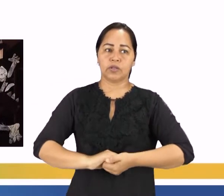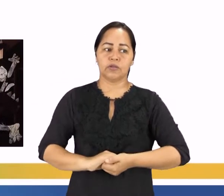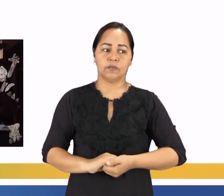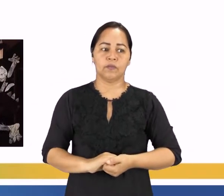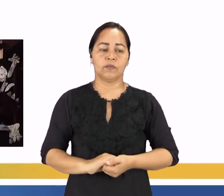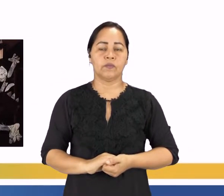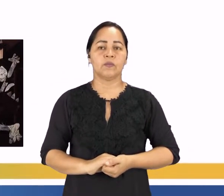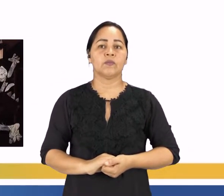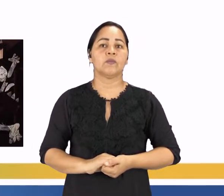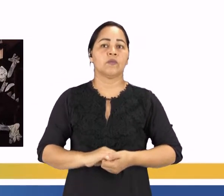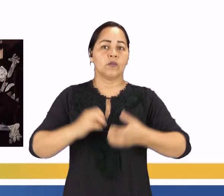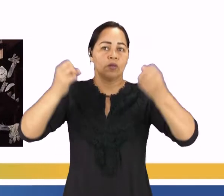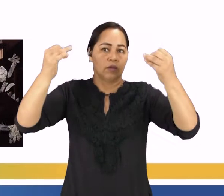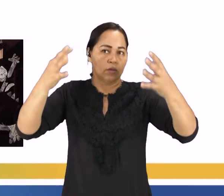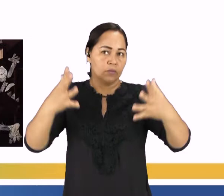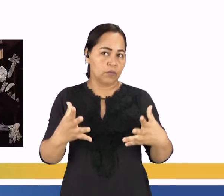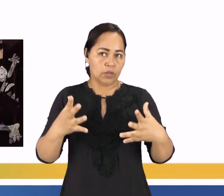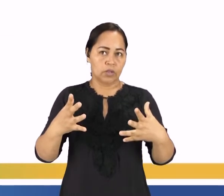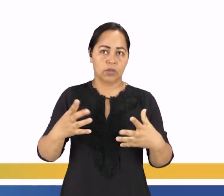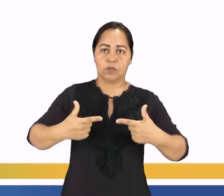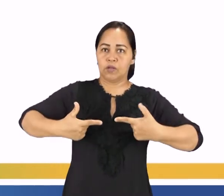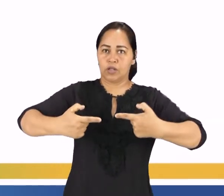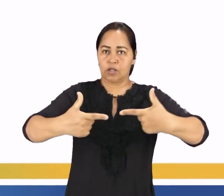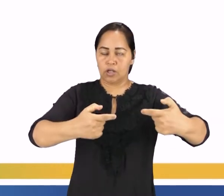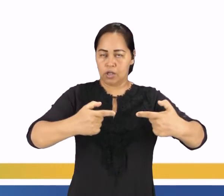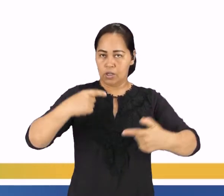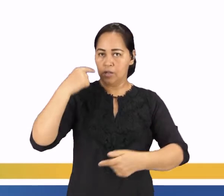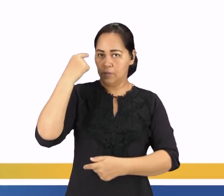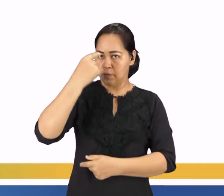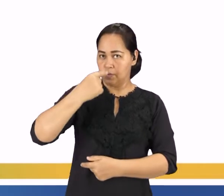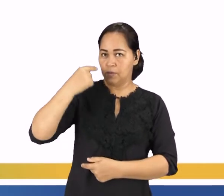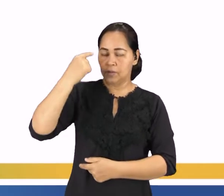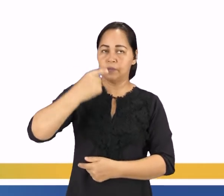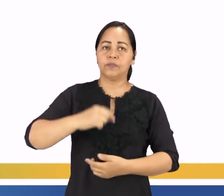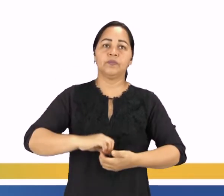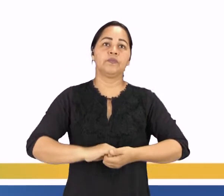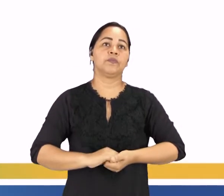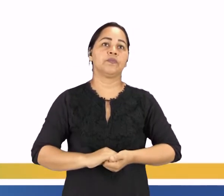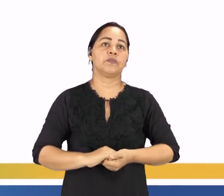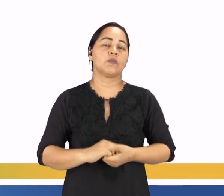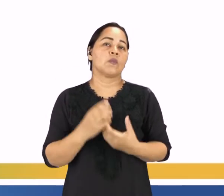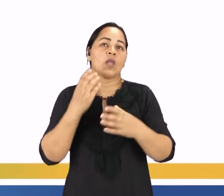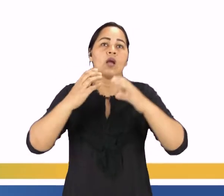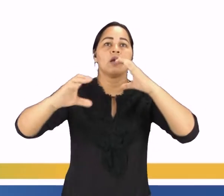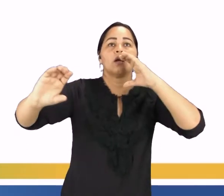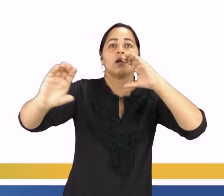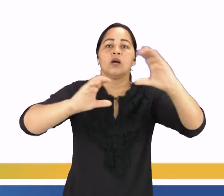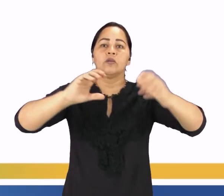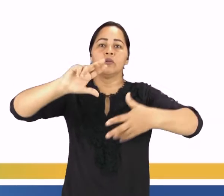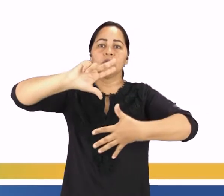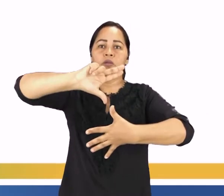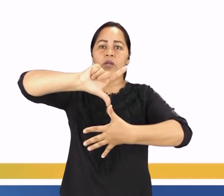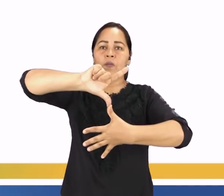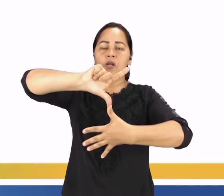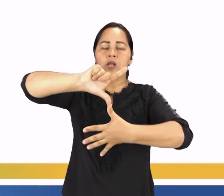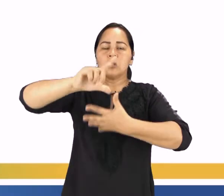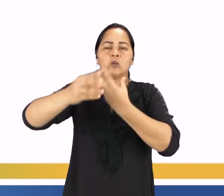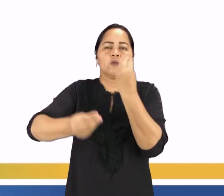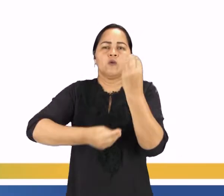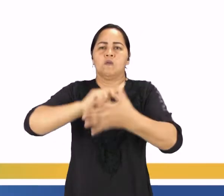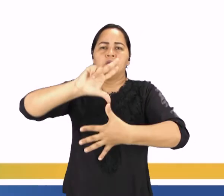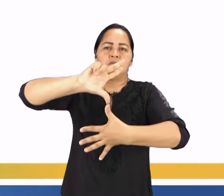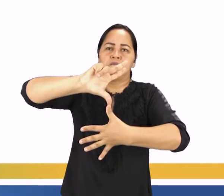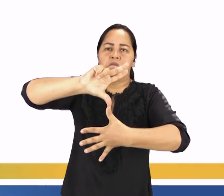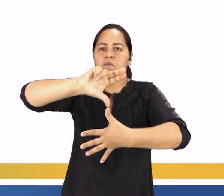fala bastante sobre a Guerra Civil Espanhola. Bom, canto em defesa da América Latina. Foi a partir dessas mudanças